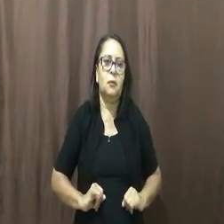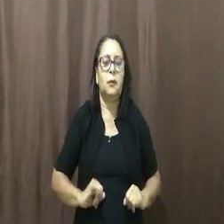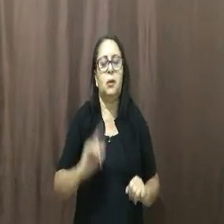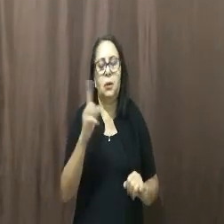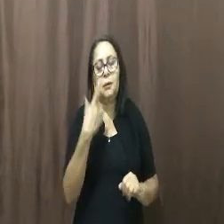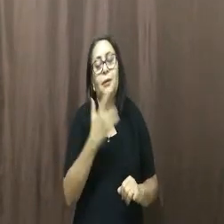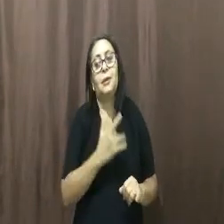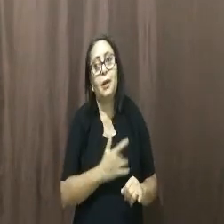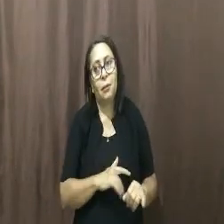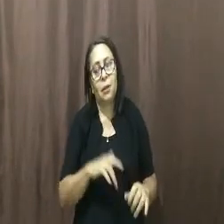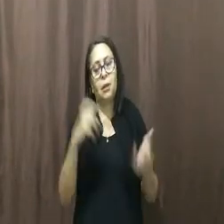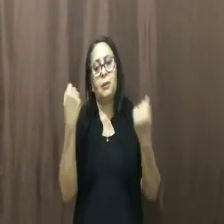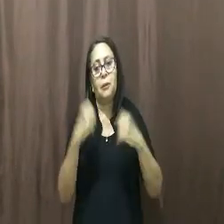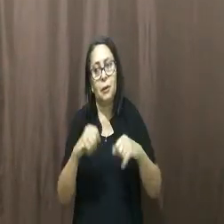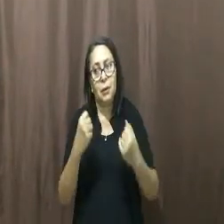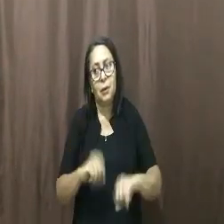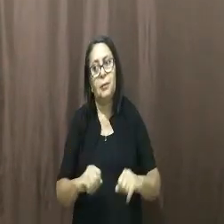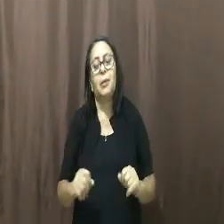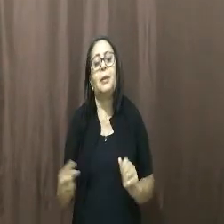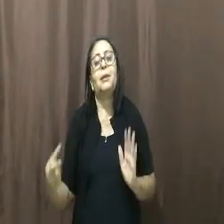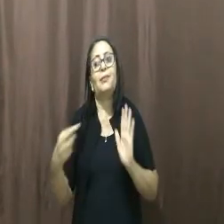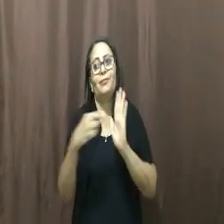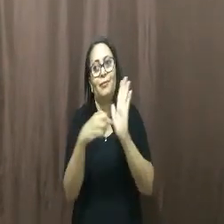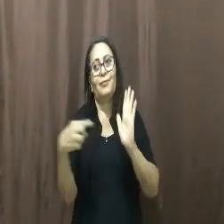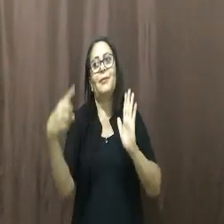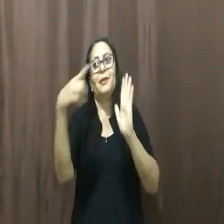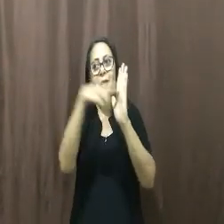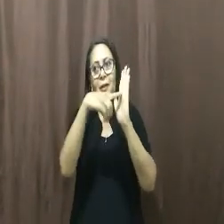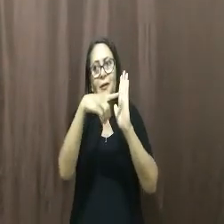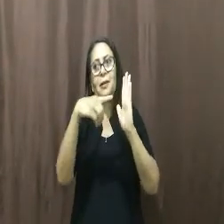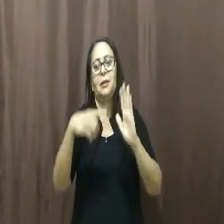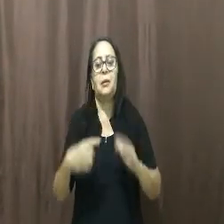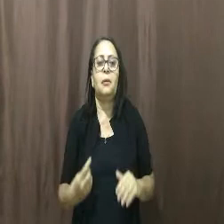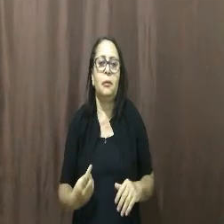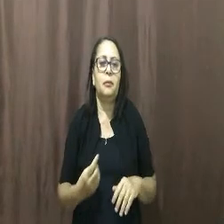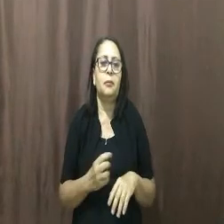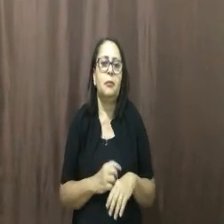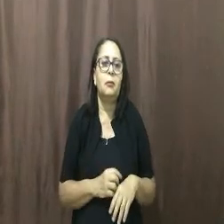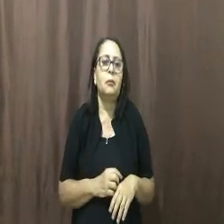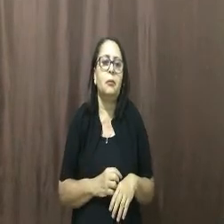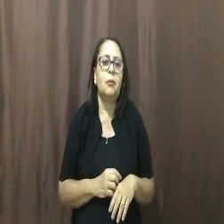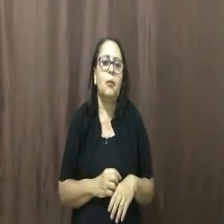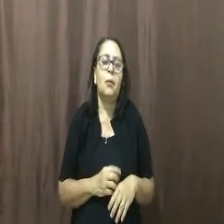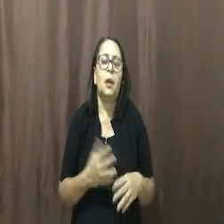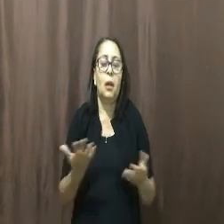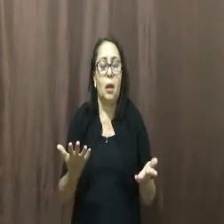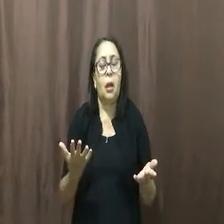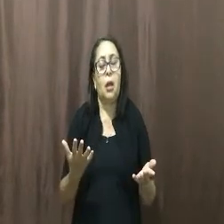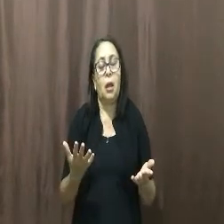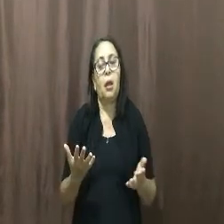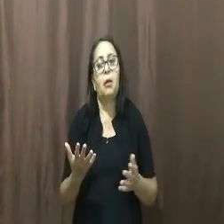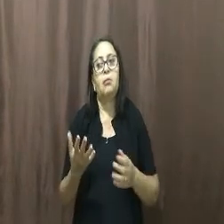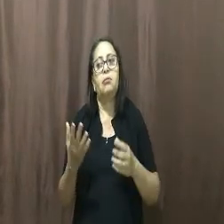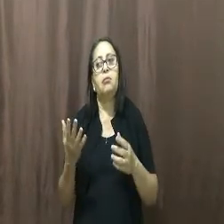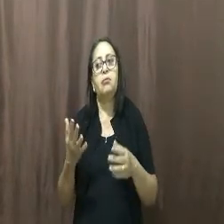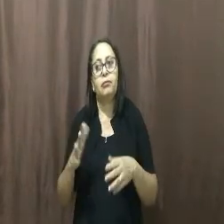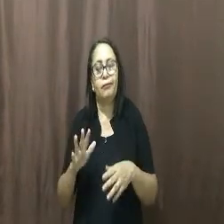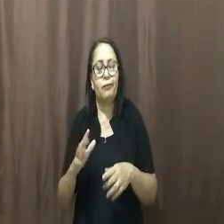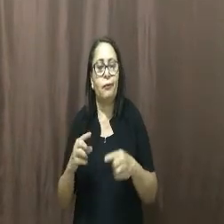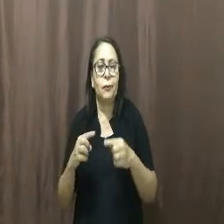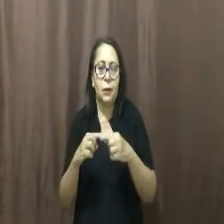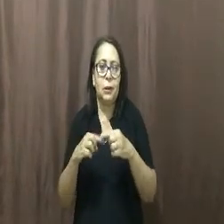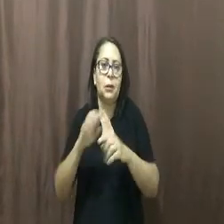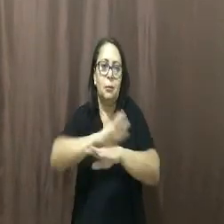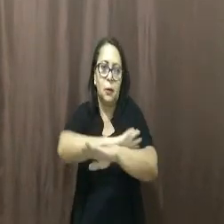tá certo? E denunciamos, porque as denúncias são várias, né? Para falar mais especificamente